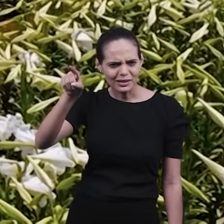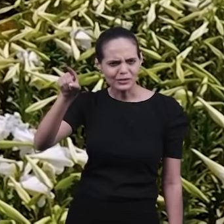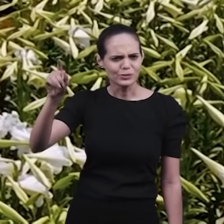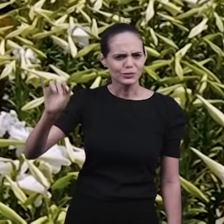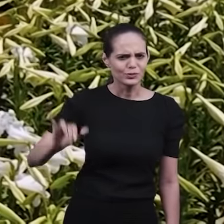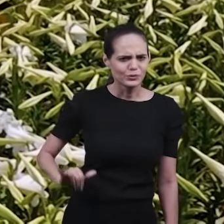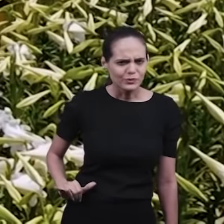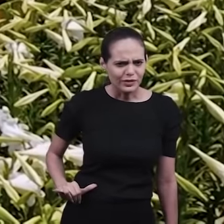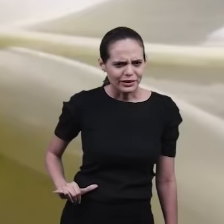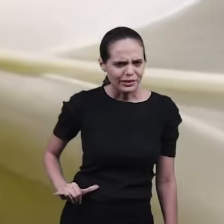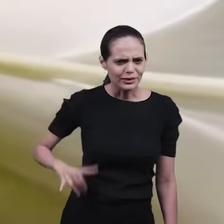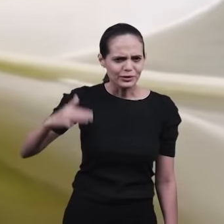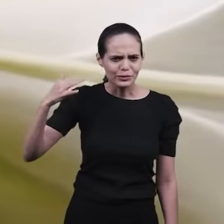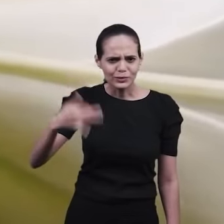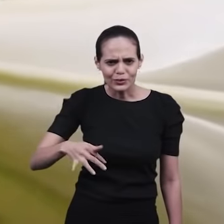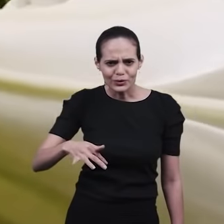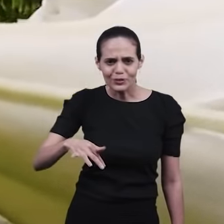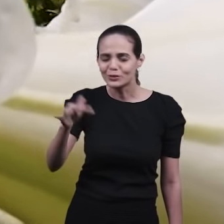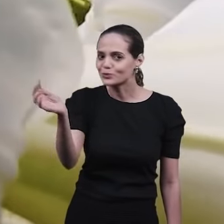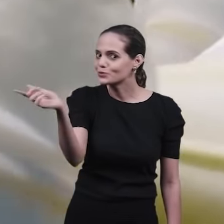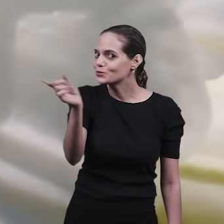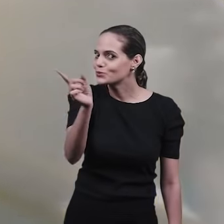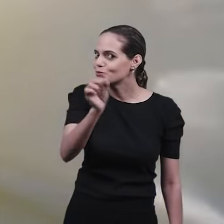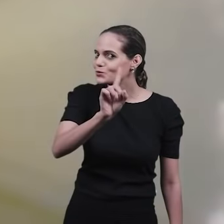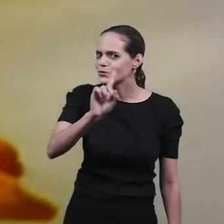Nunca mais vamos